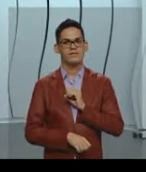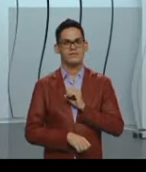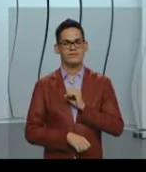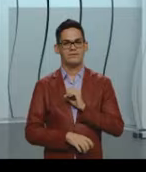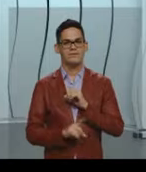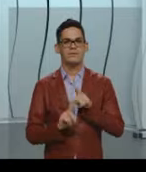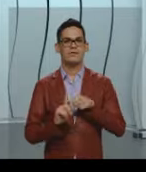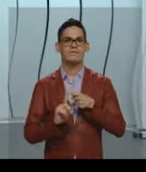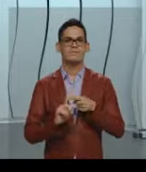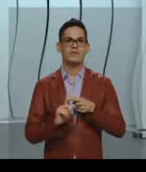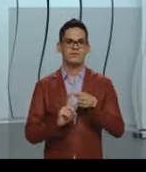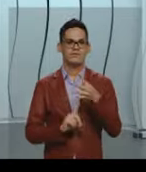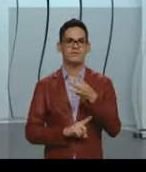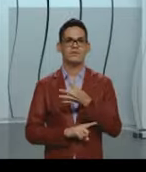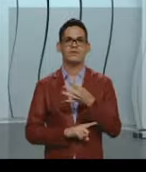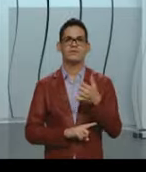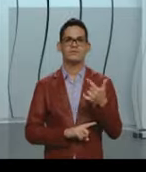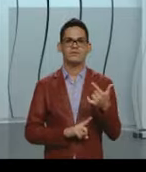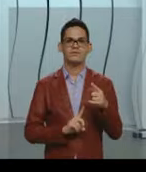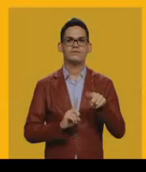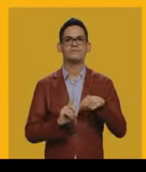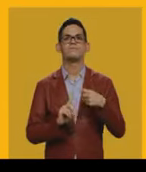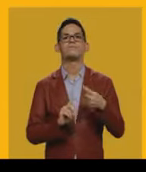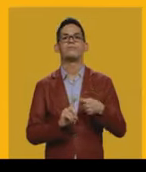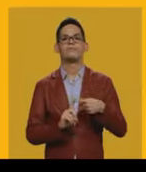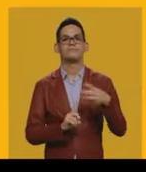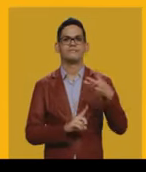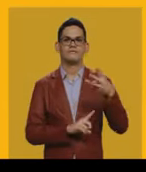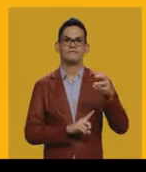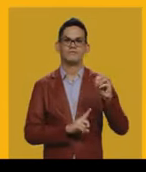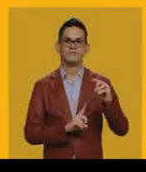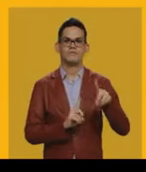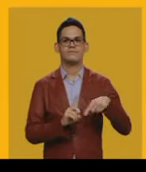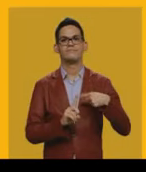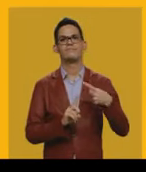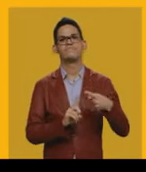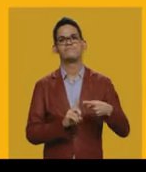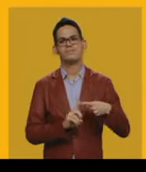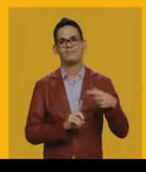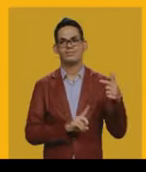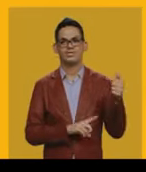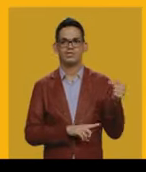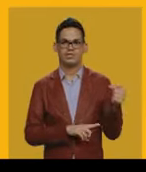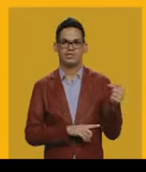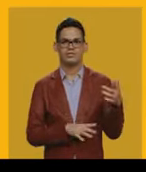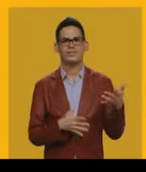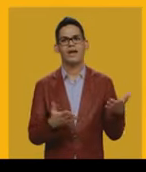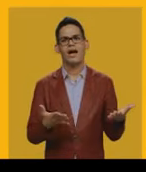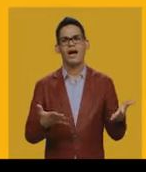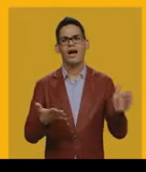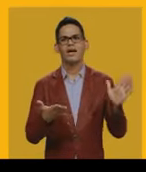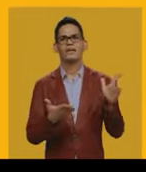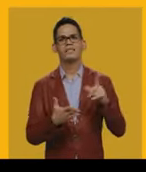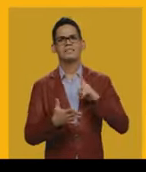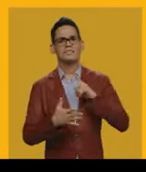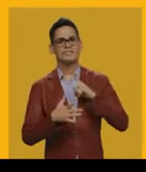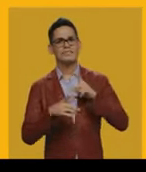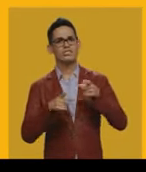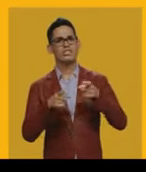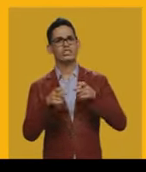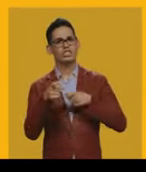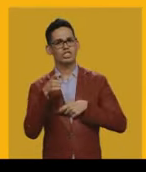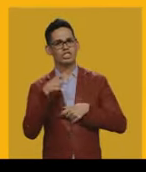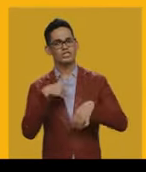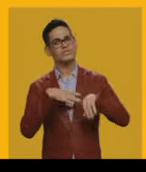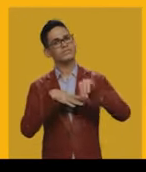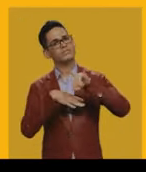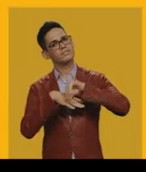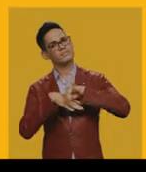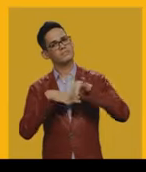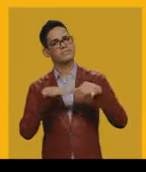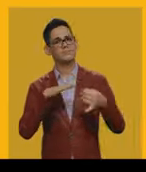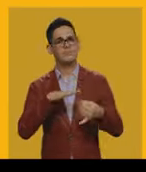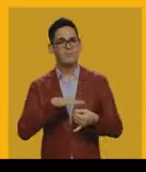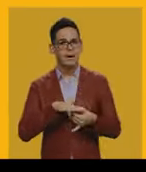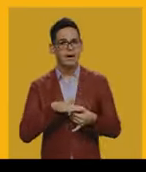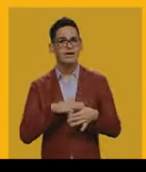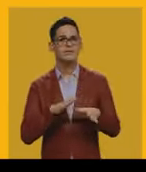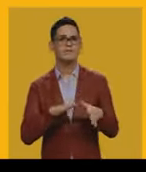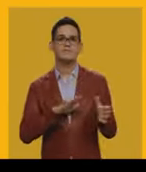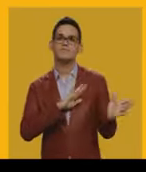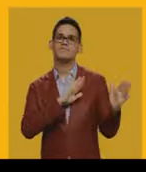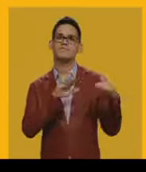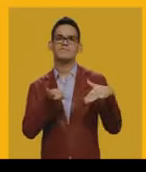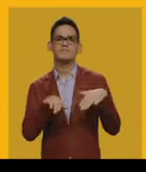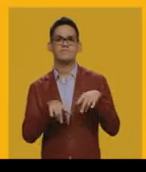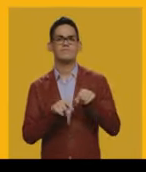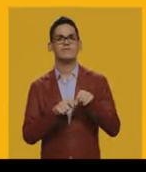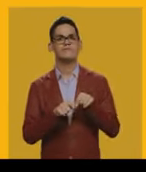mais 42 mais 30 mais X. Ah, mas tem X em cima e embaixo. Não tem problema não. Vamos juntar aí e